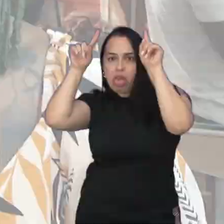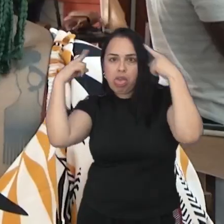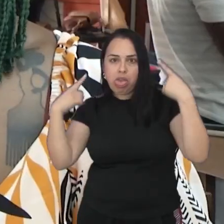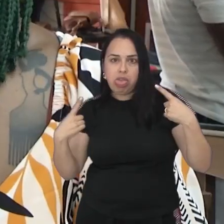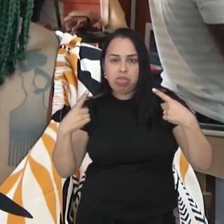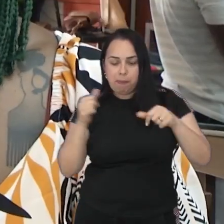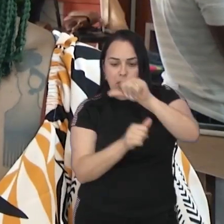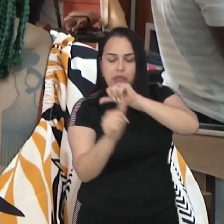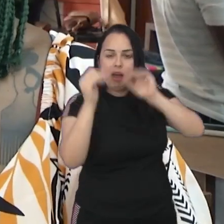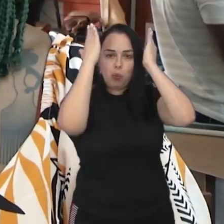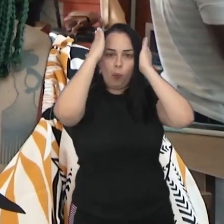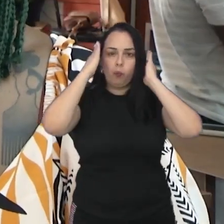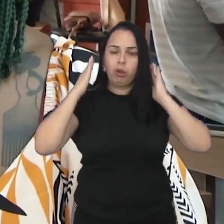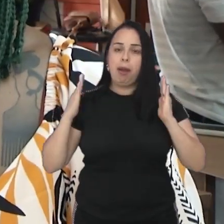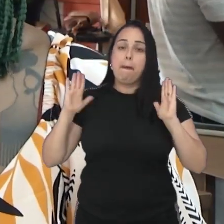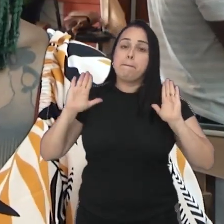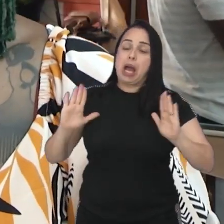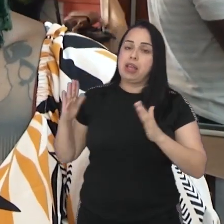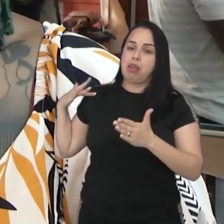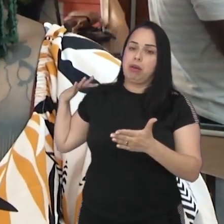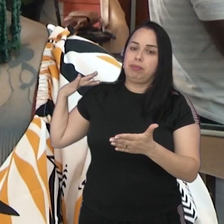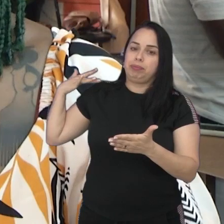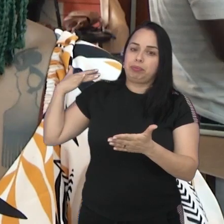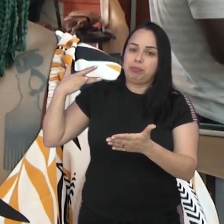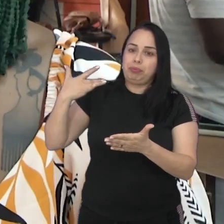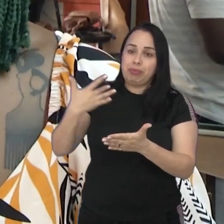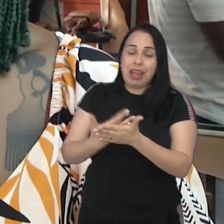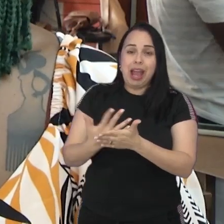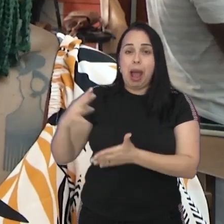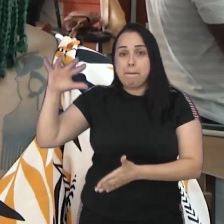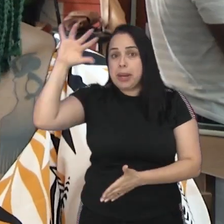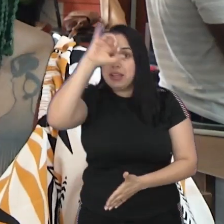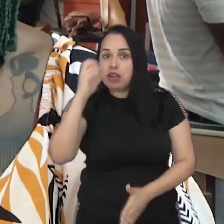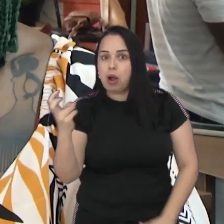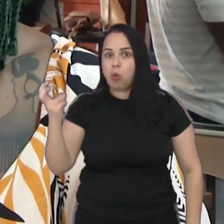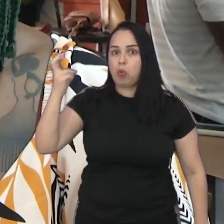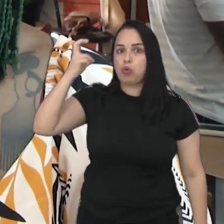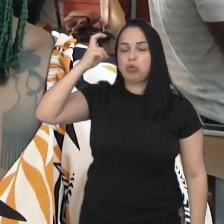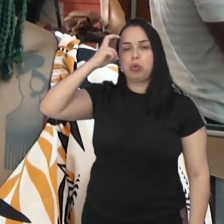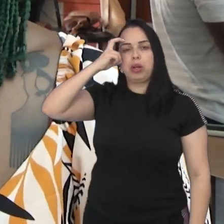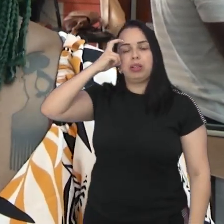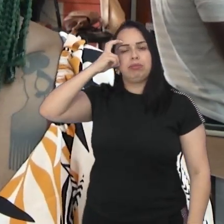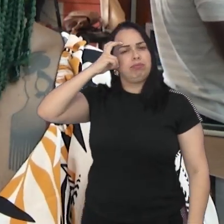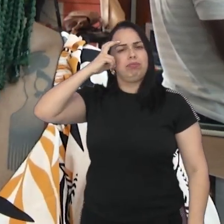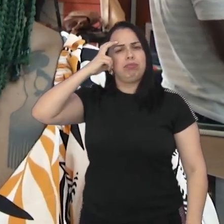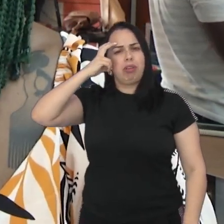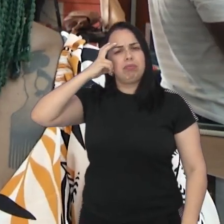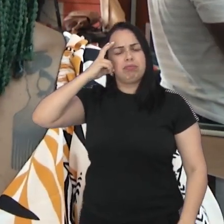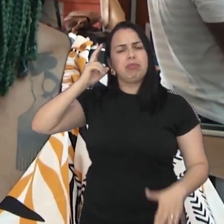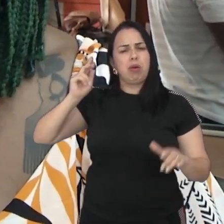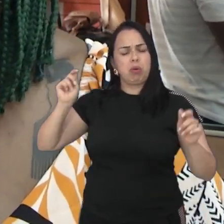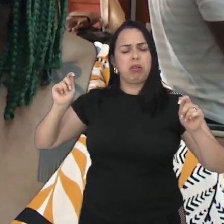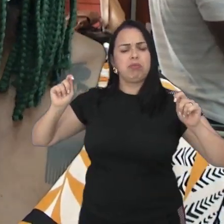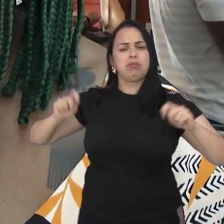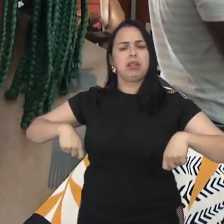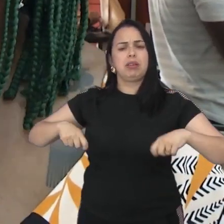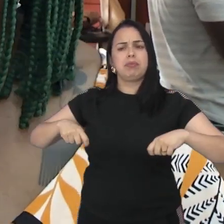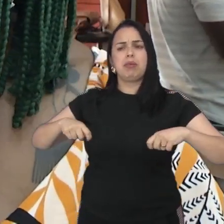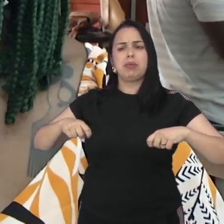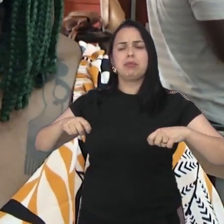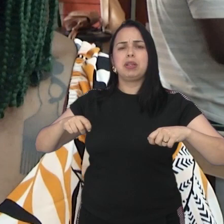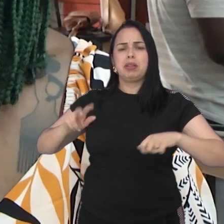crespo. E, com os anos e com o acesso à cultura, a gente sentiu a necessidade